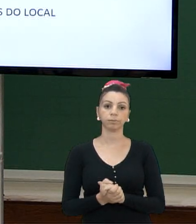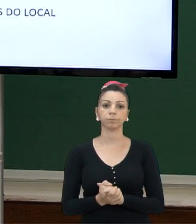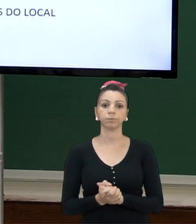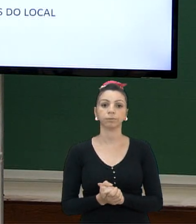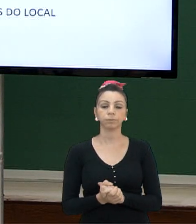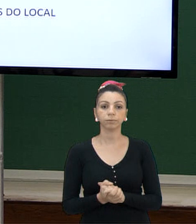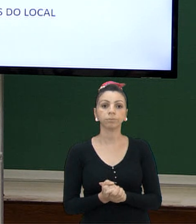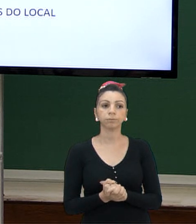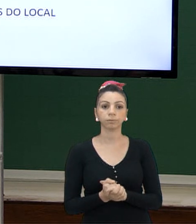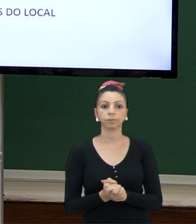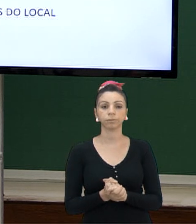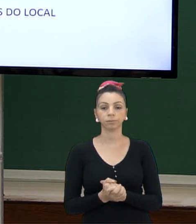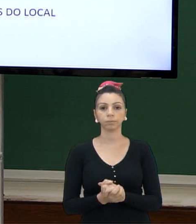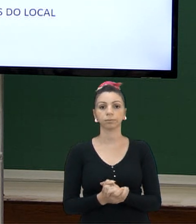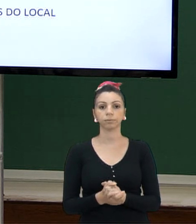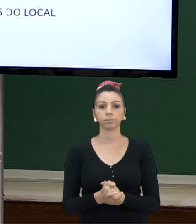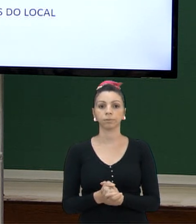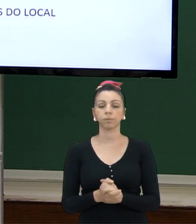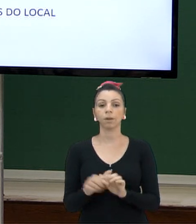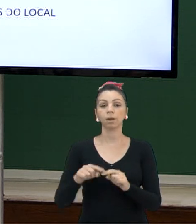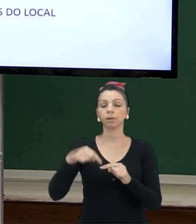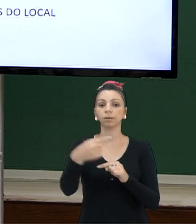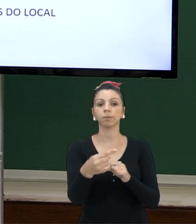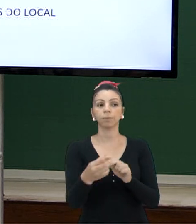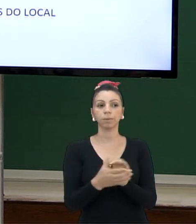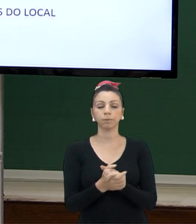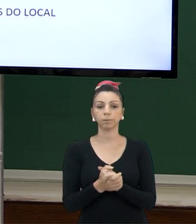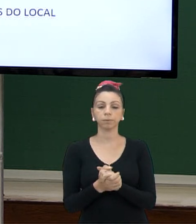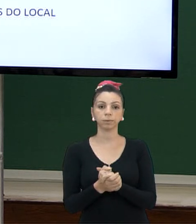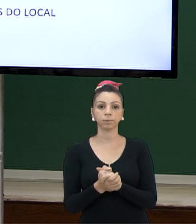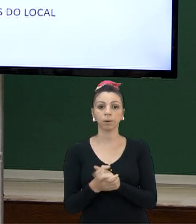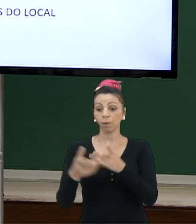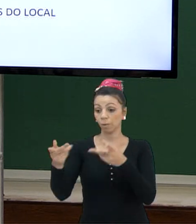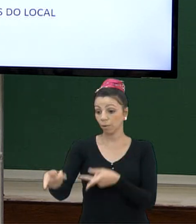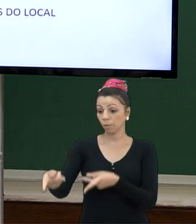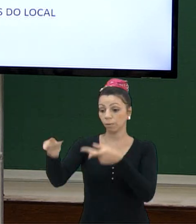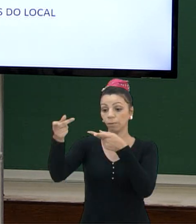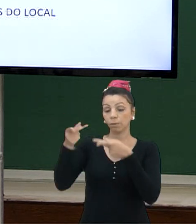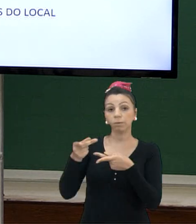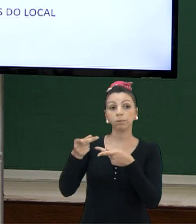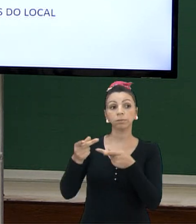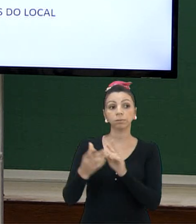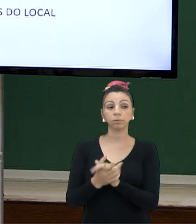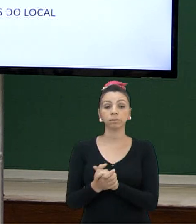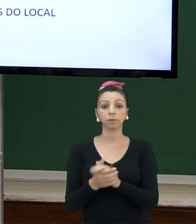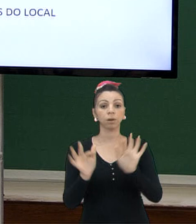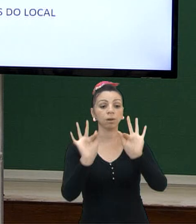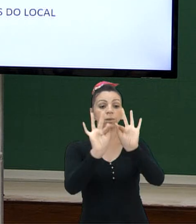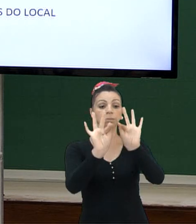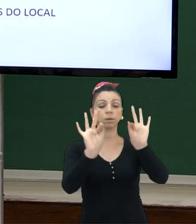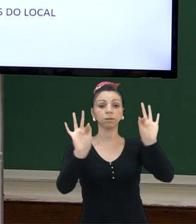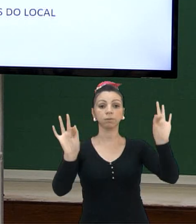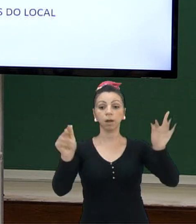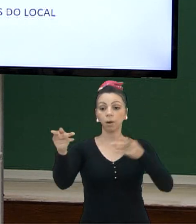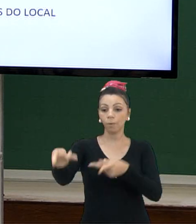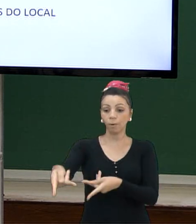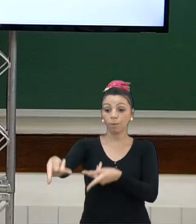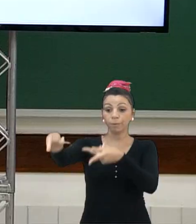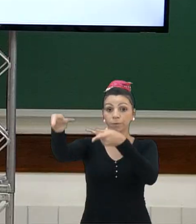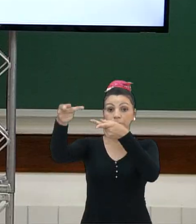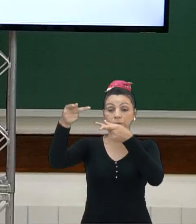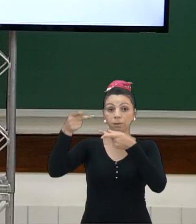nós vamos produzir o folheto. Depois, um convite. Você vai fazer uma frase